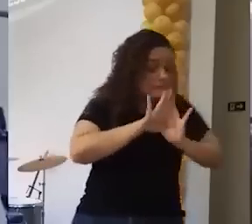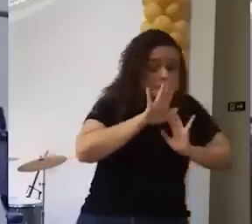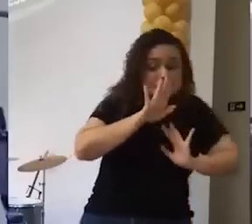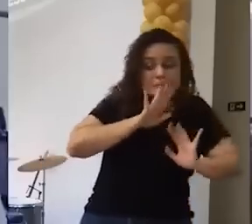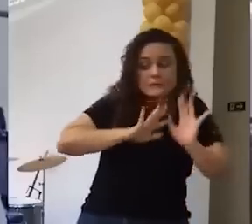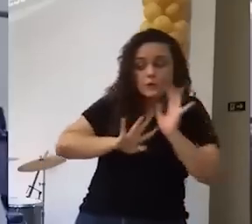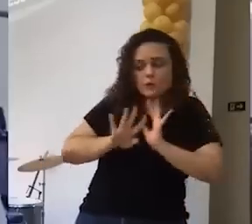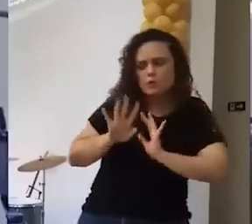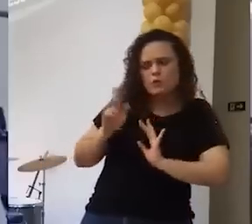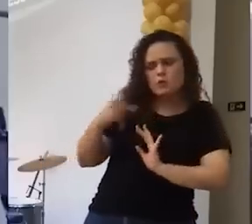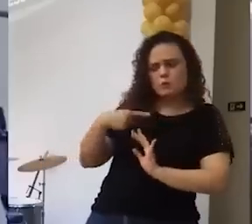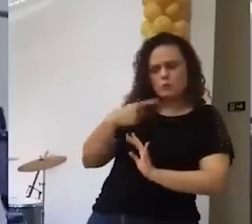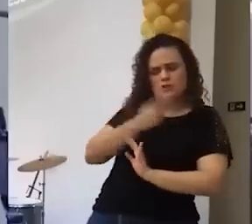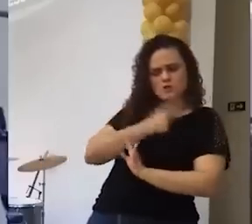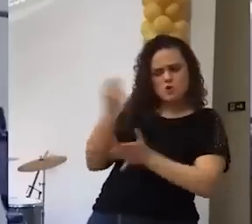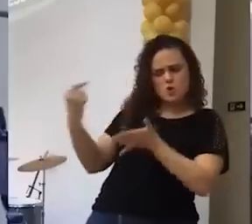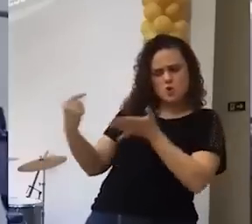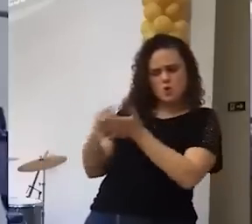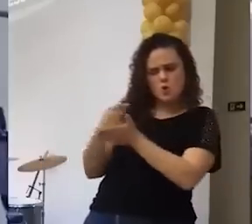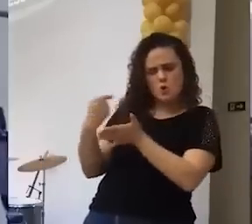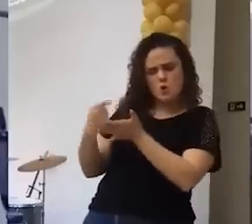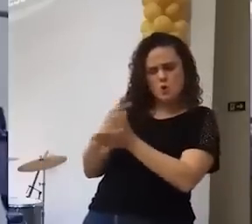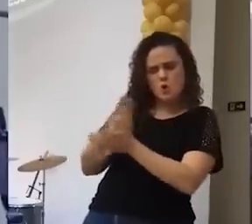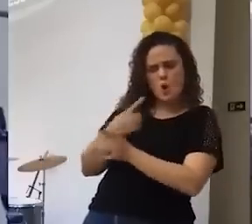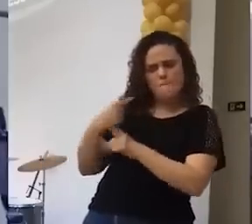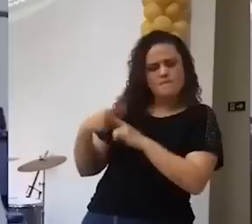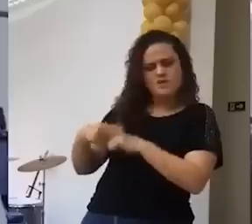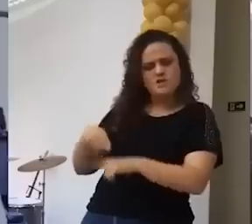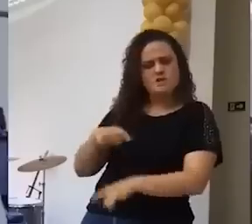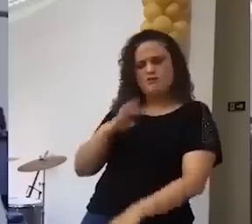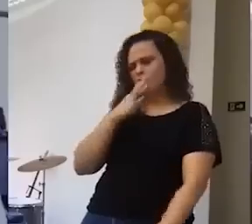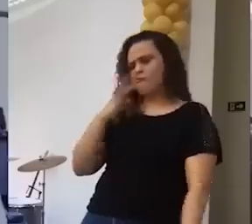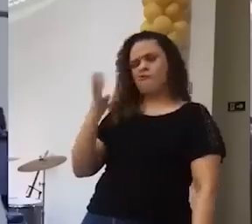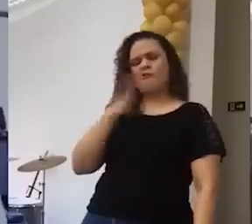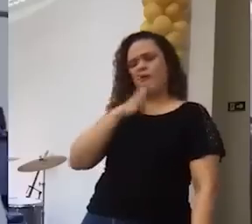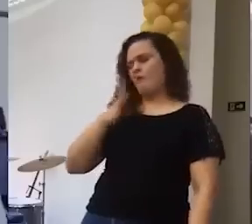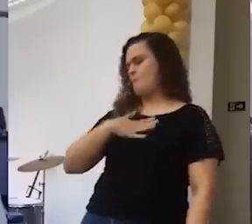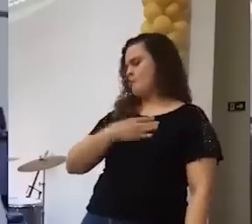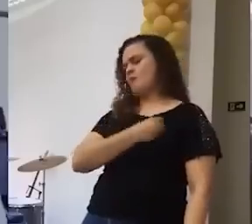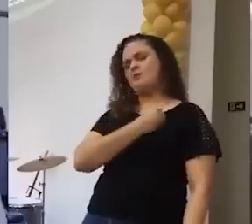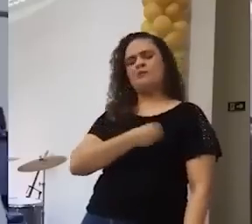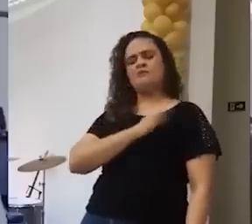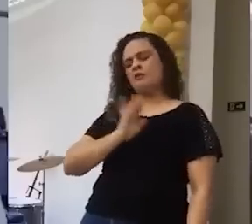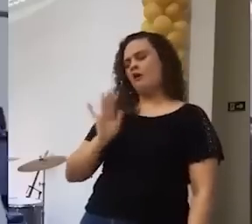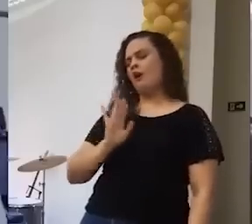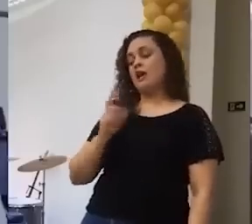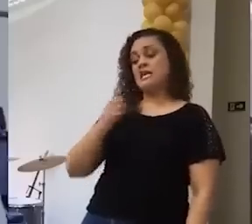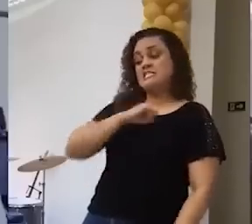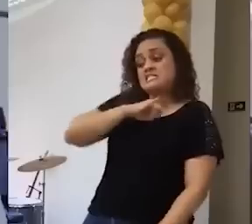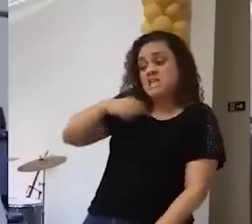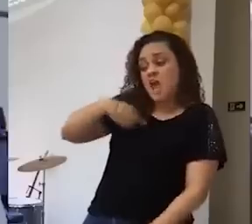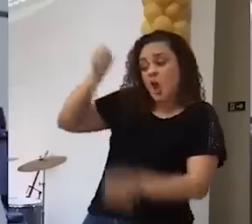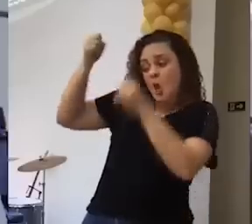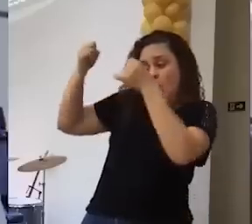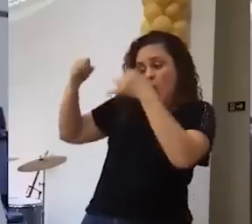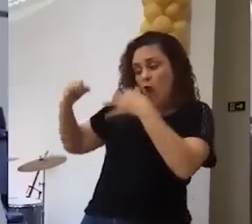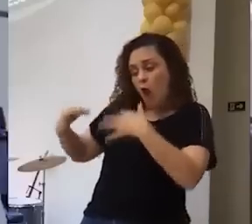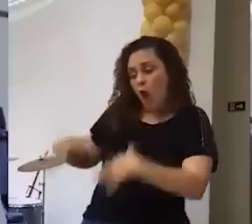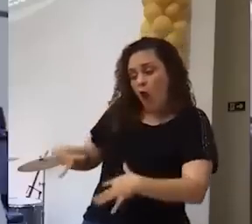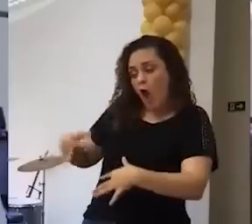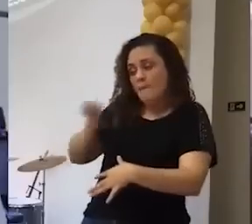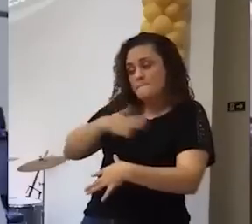está me fazendo esta pergunta porque não conhece a minha história. Se eu contar minha história, até pedra